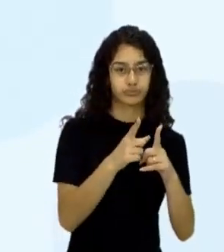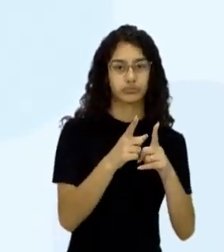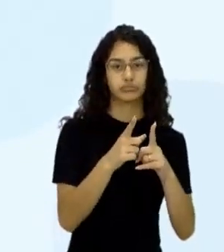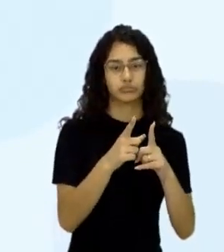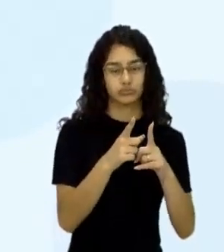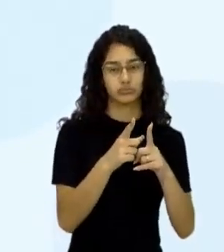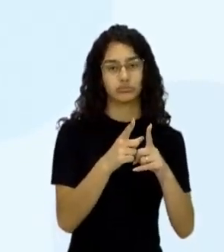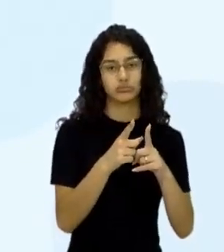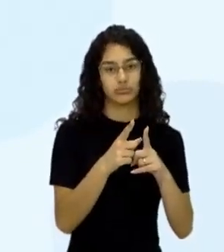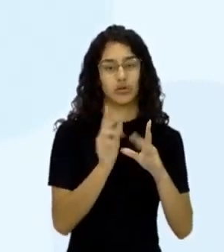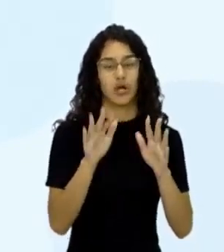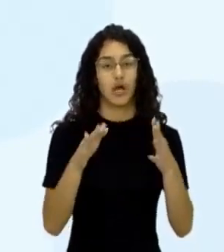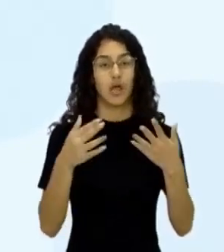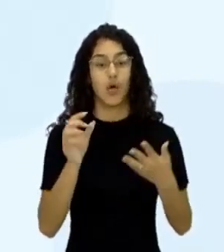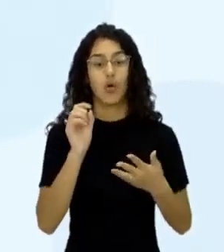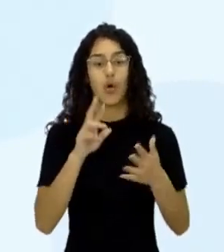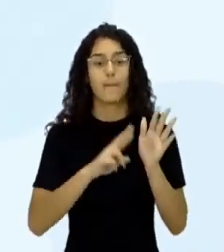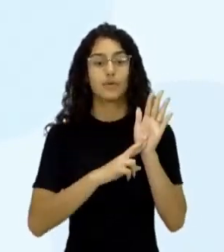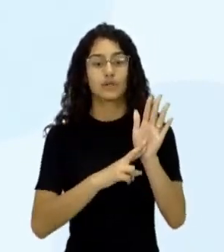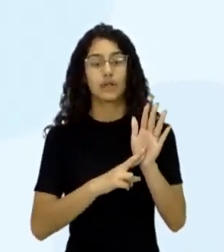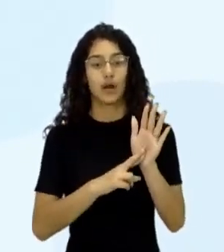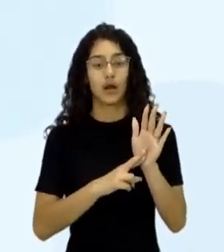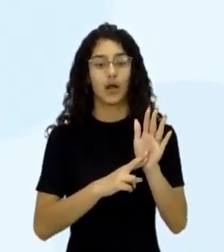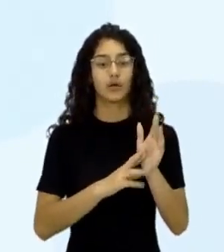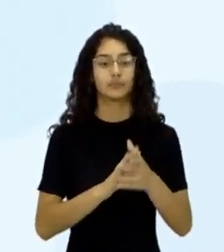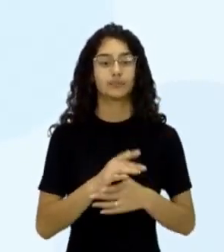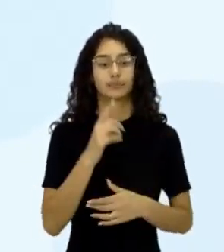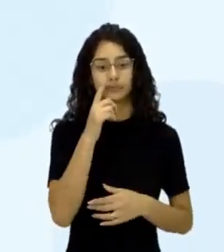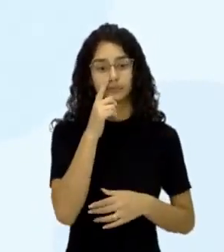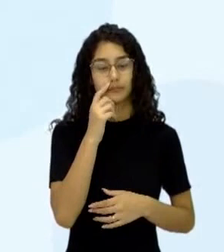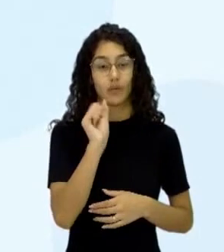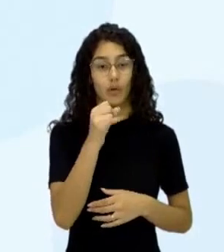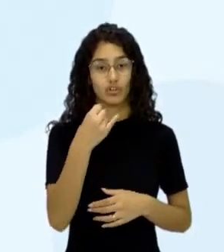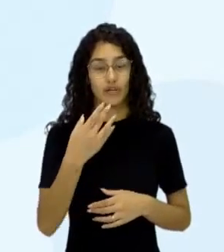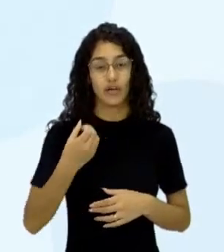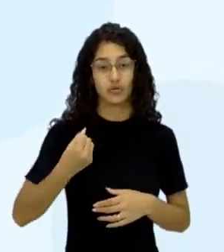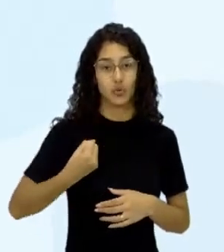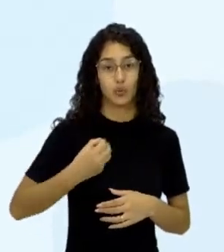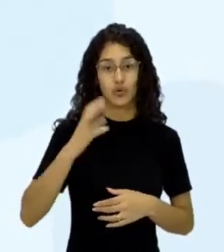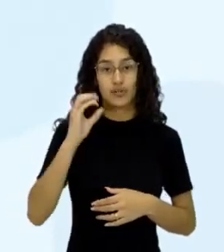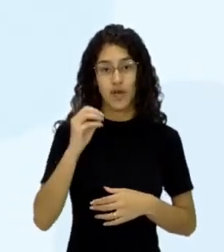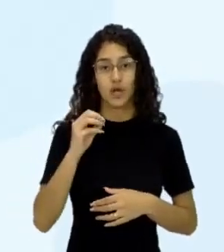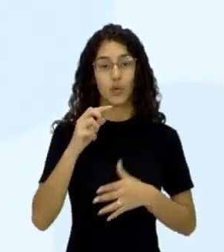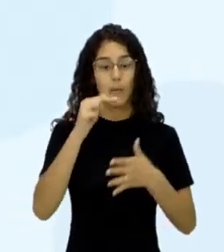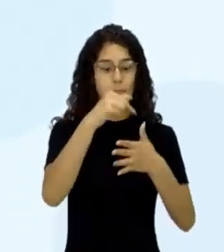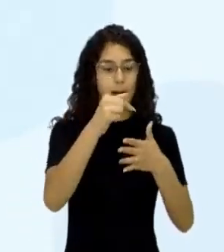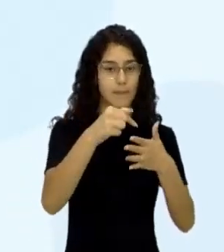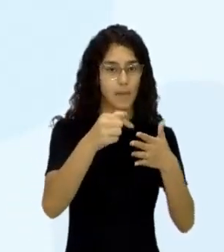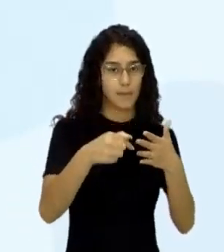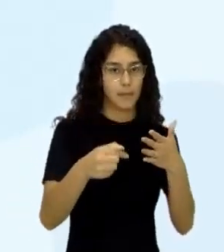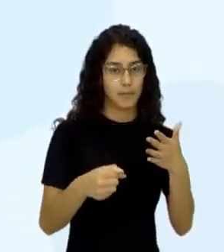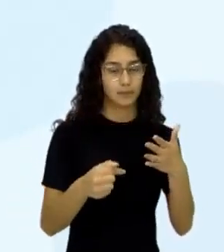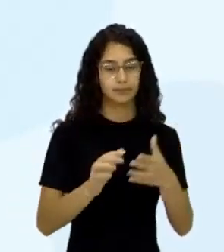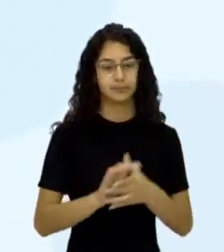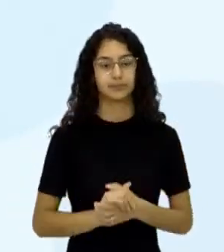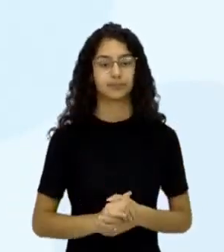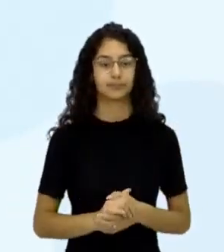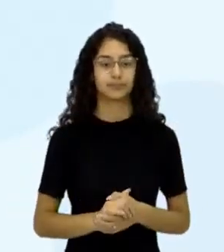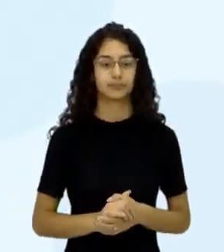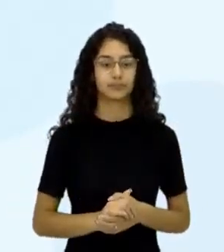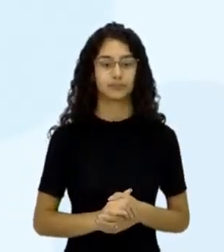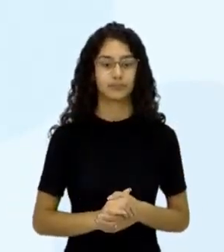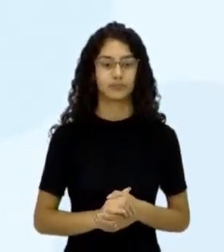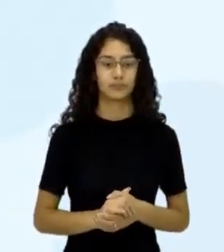casas decimais. Então, é só contar o número de zeros, né? 3, 6... deixa eu ver aqui,